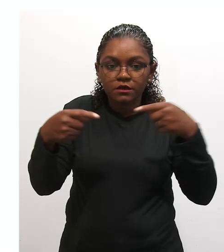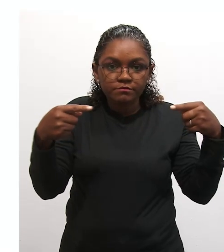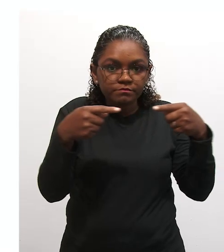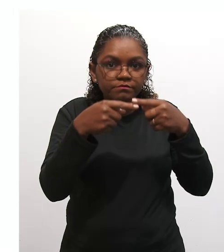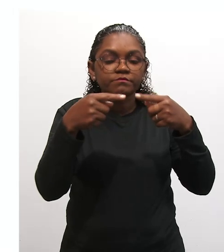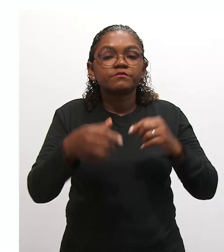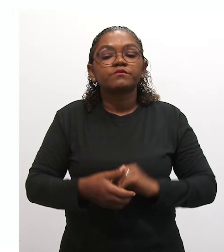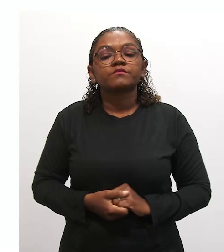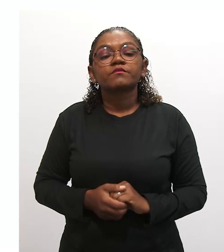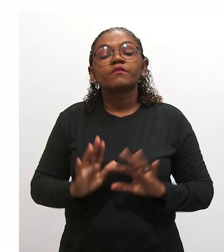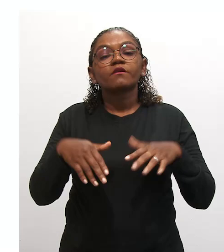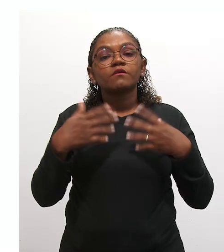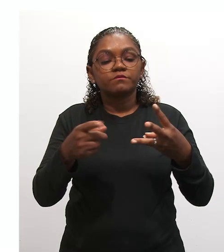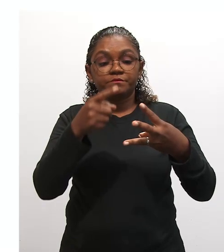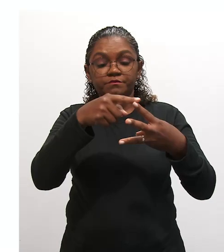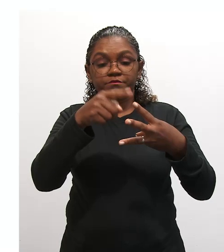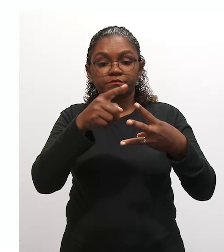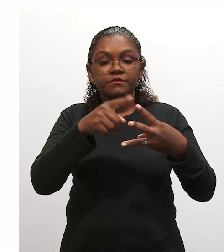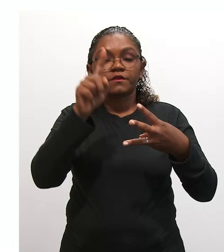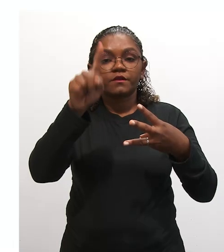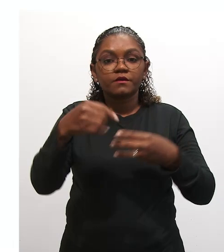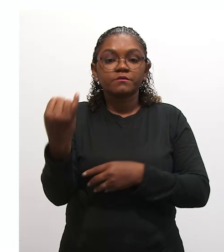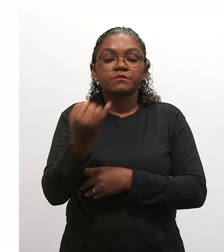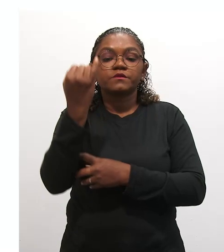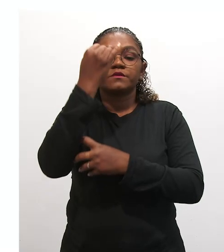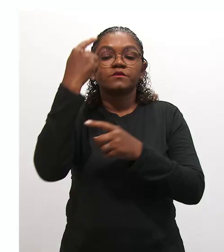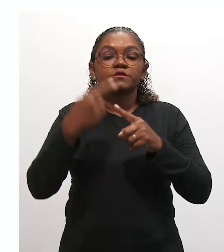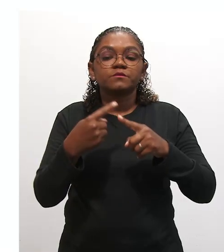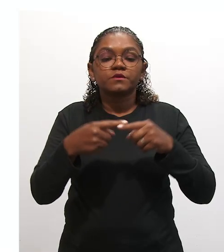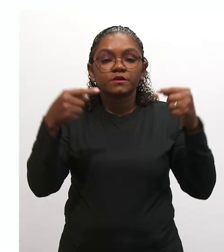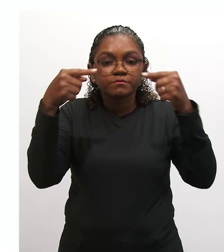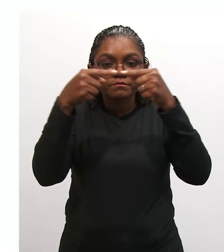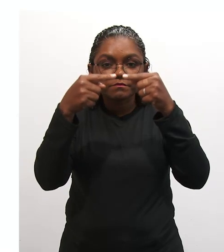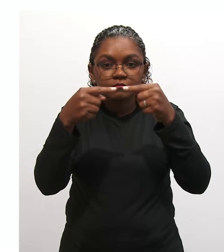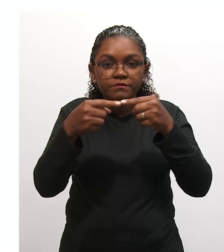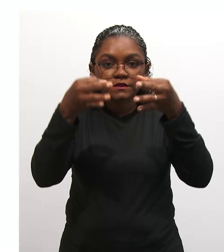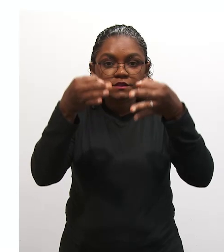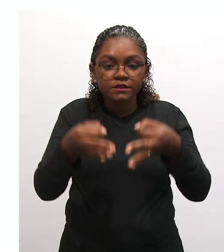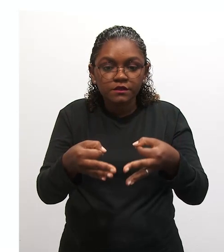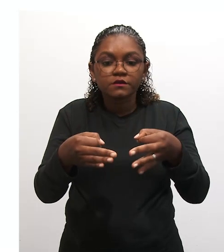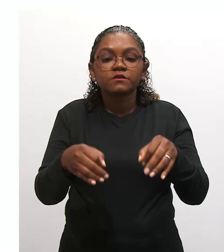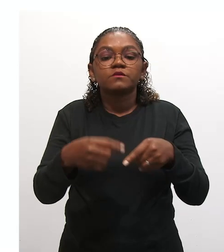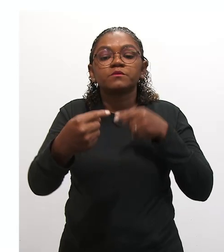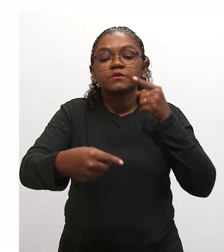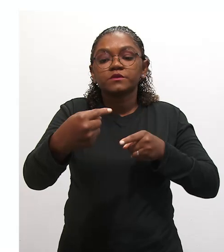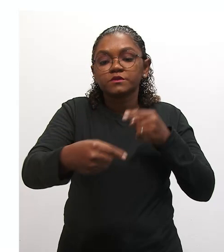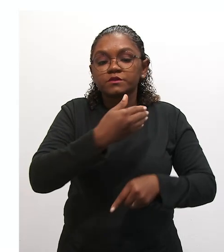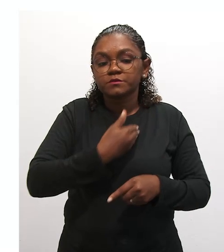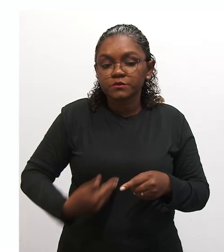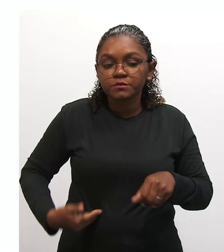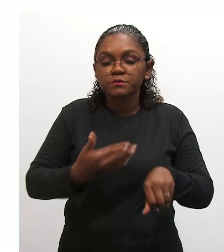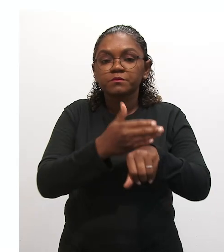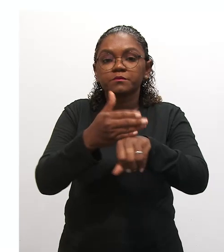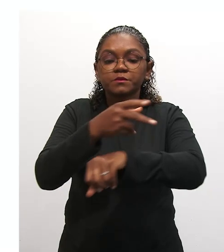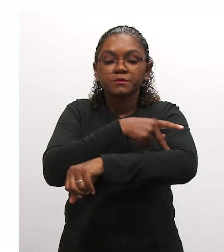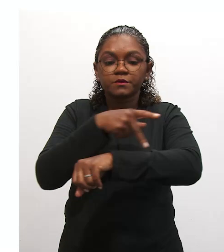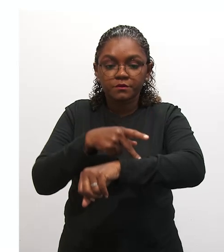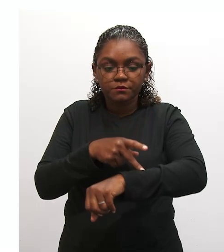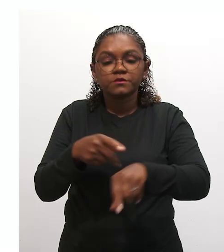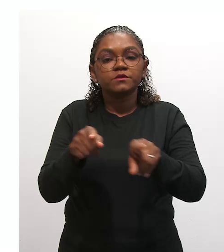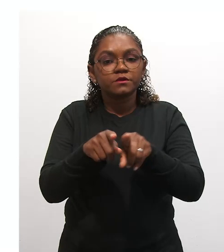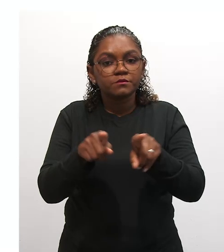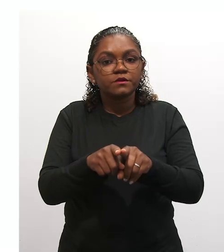O planejamento estratégico é essencial para garantir a coerência entre missão, políticas públicas e práticas